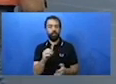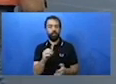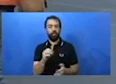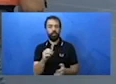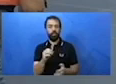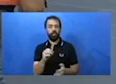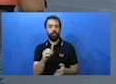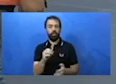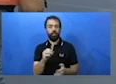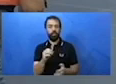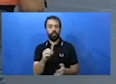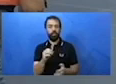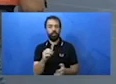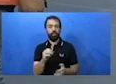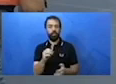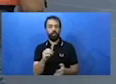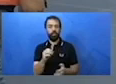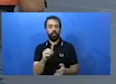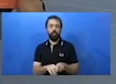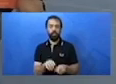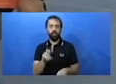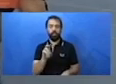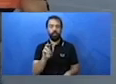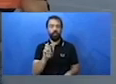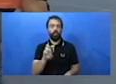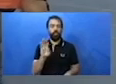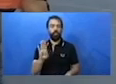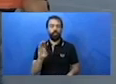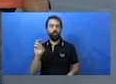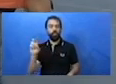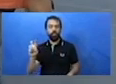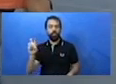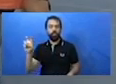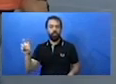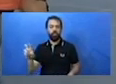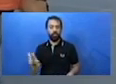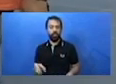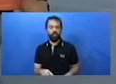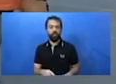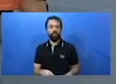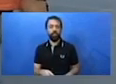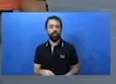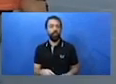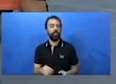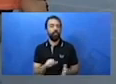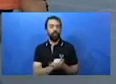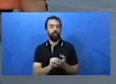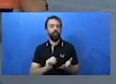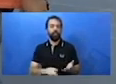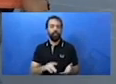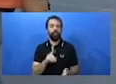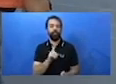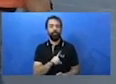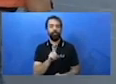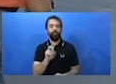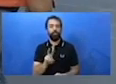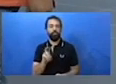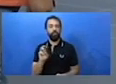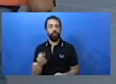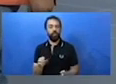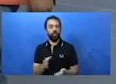55. Vamos fazer juntos o entendendo o texto. Vamos fazer as tarefas 1, 2 e 3 da